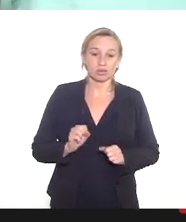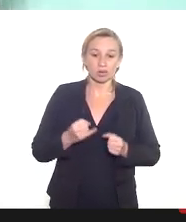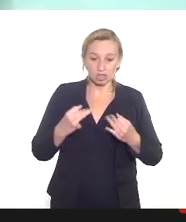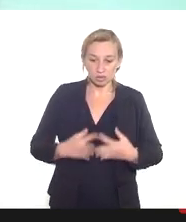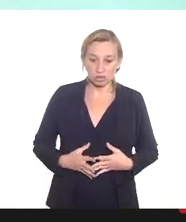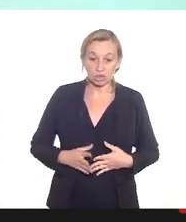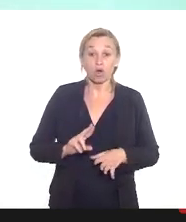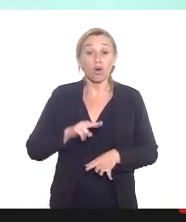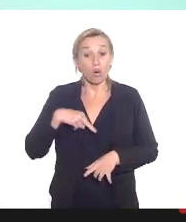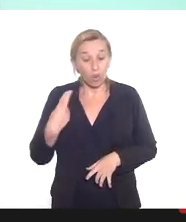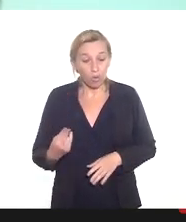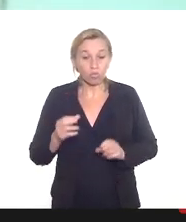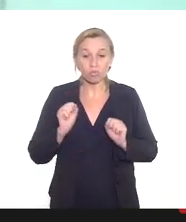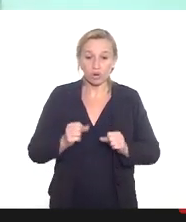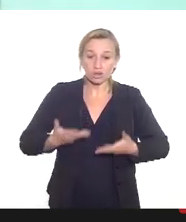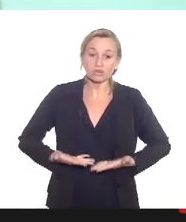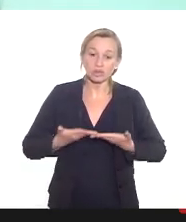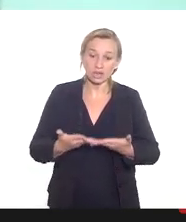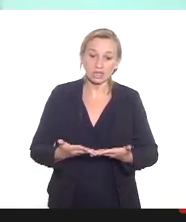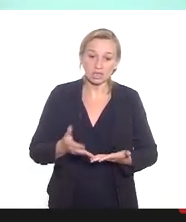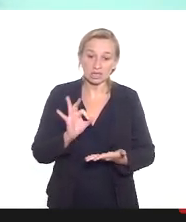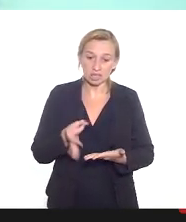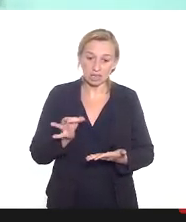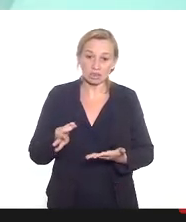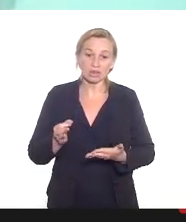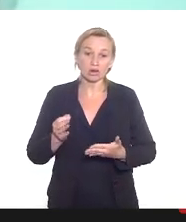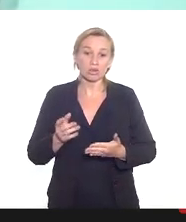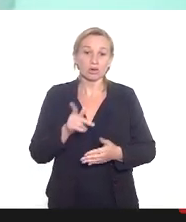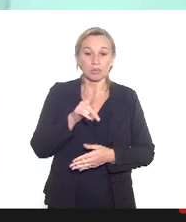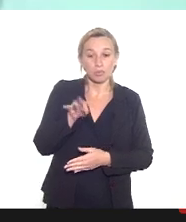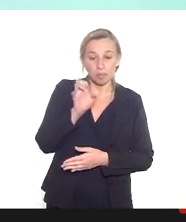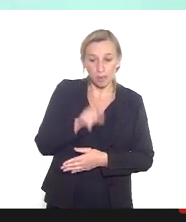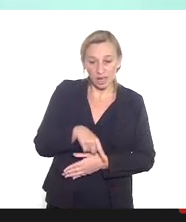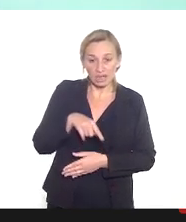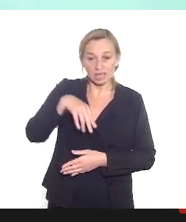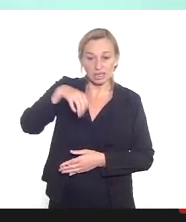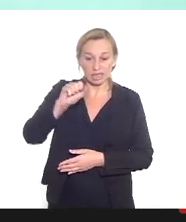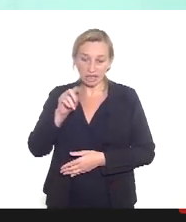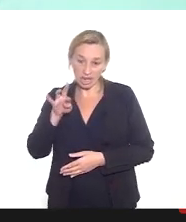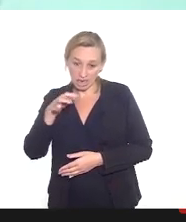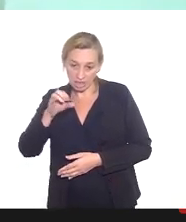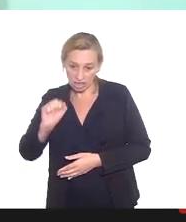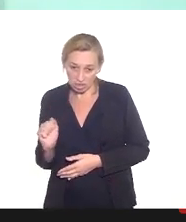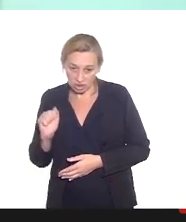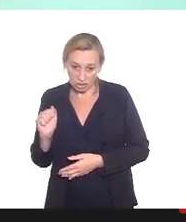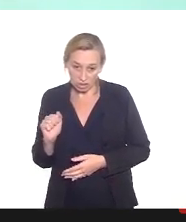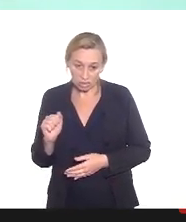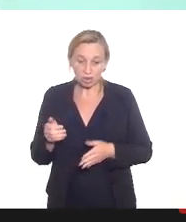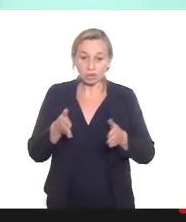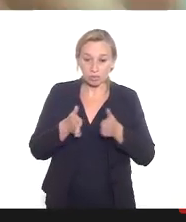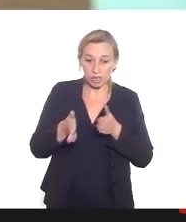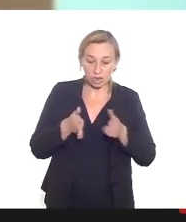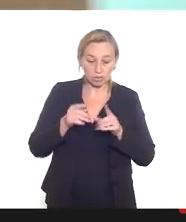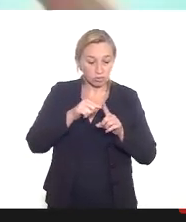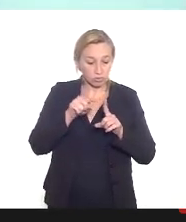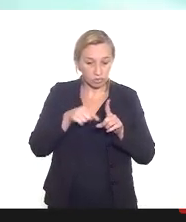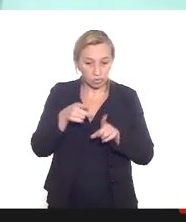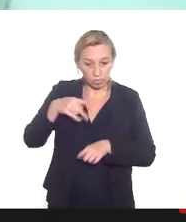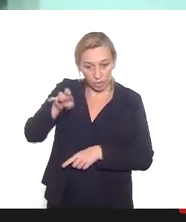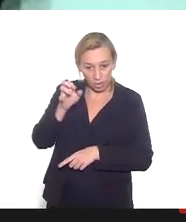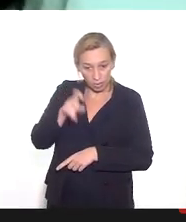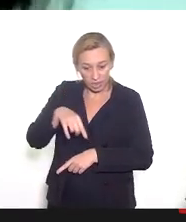esclarecimento o olho pode ser oferecido ao Flamengo espera pelo pré-natalista durante um pouco é Natal quando ele vai orientar